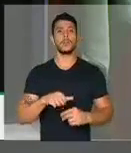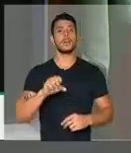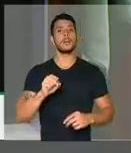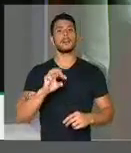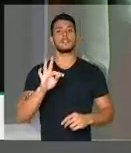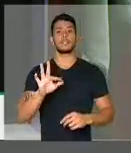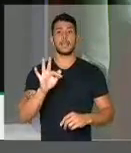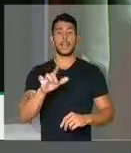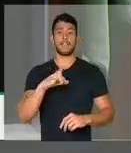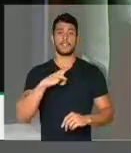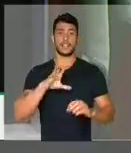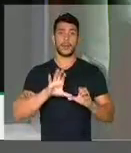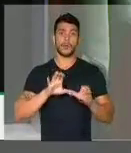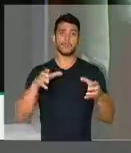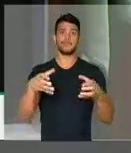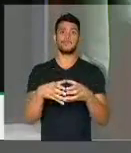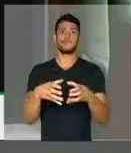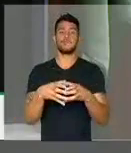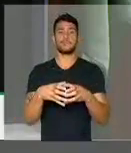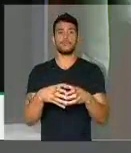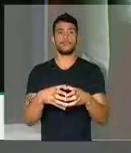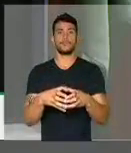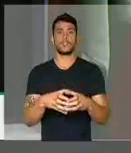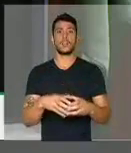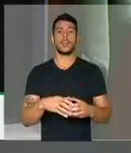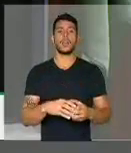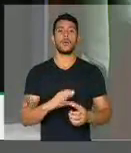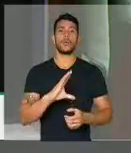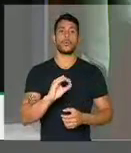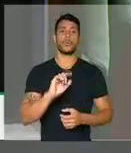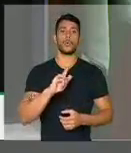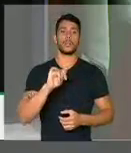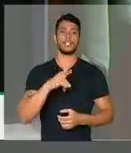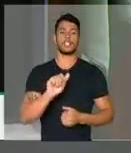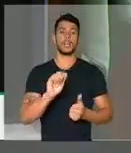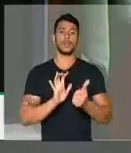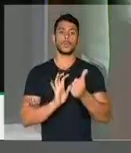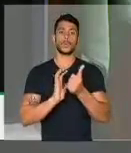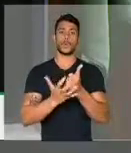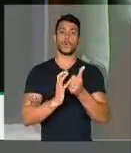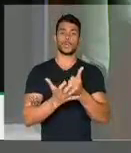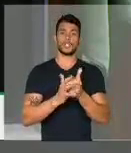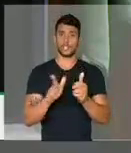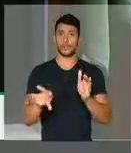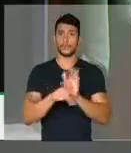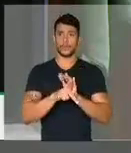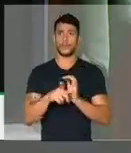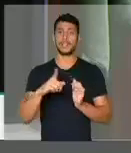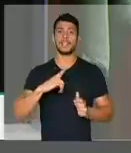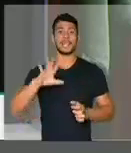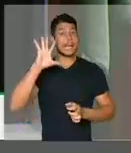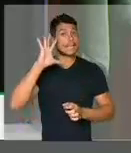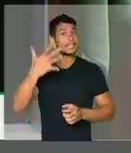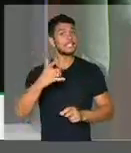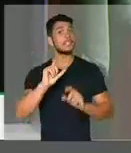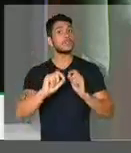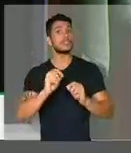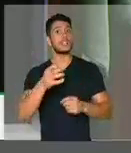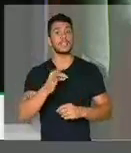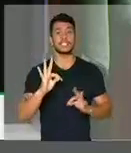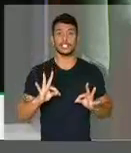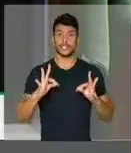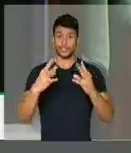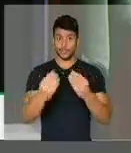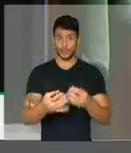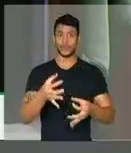Federal é um colegiado, portanto, será a decisão fruto da reflexão de